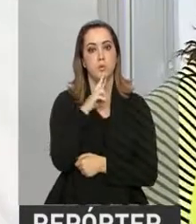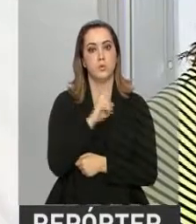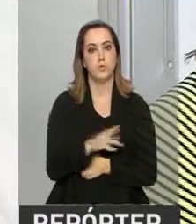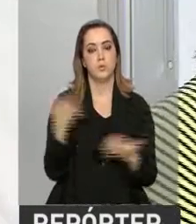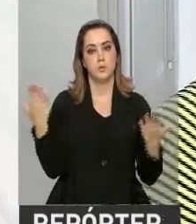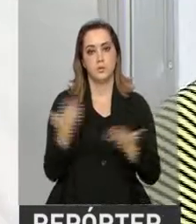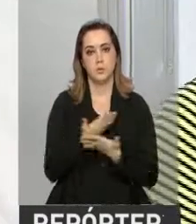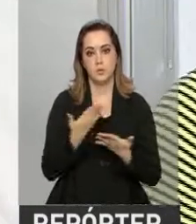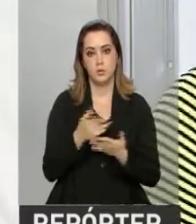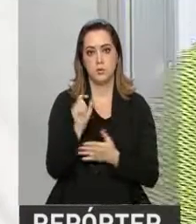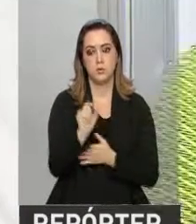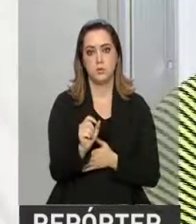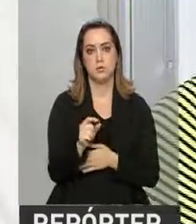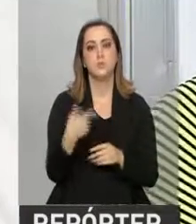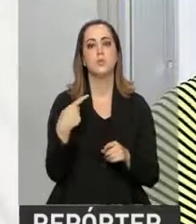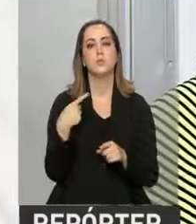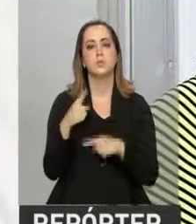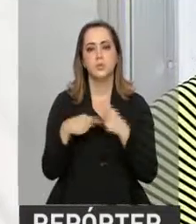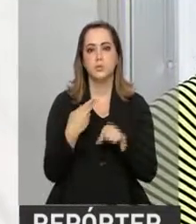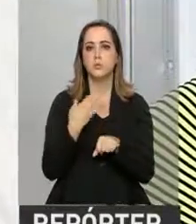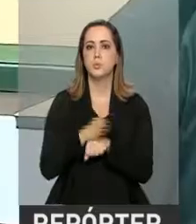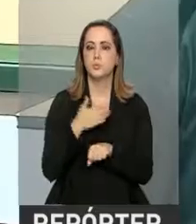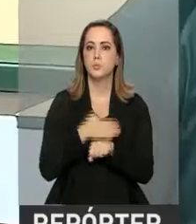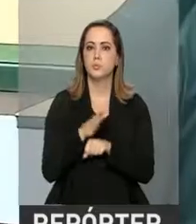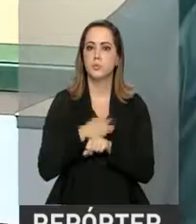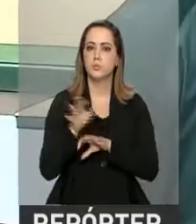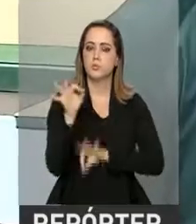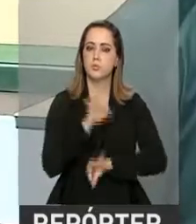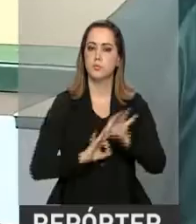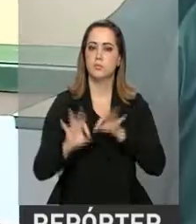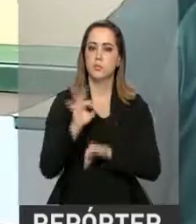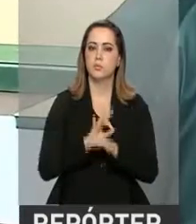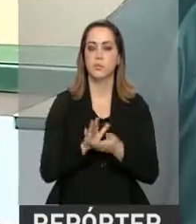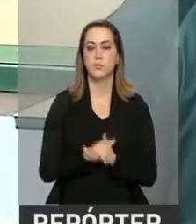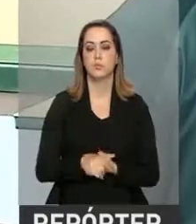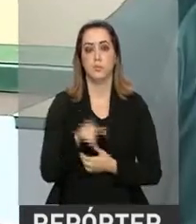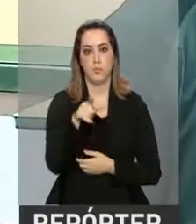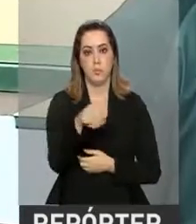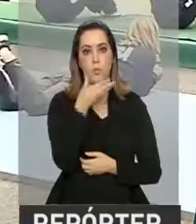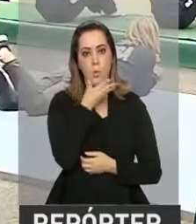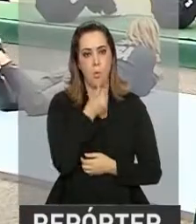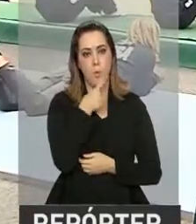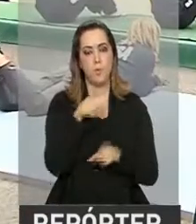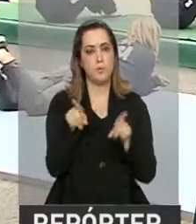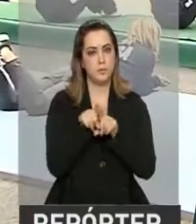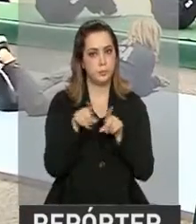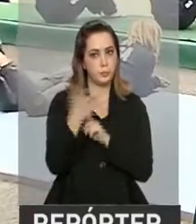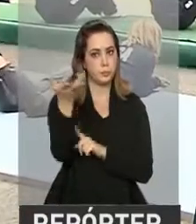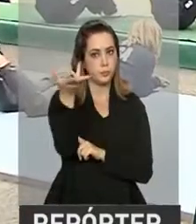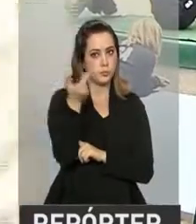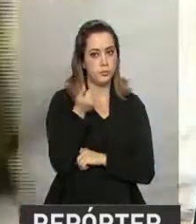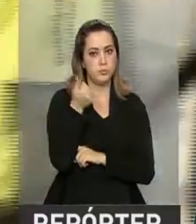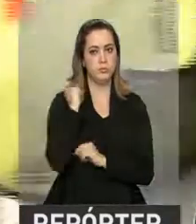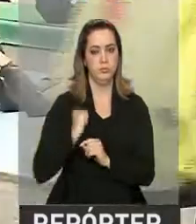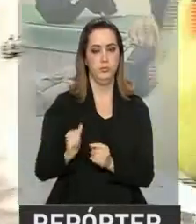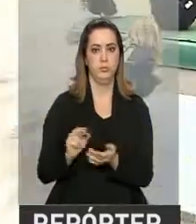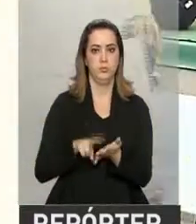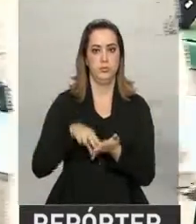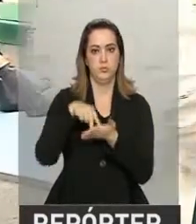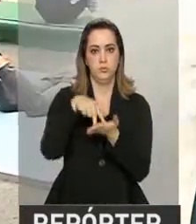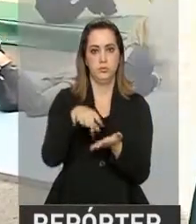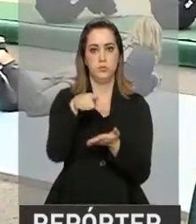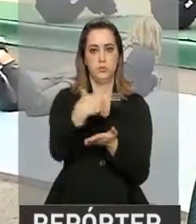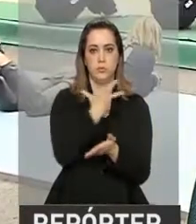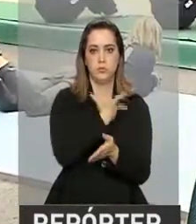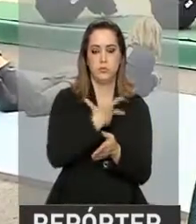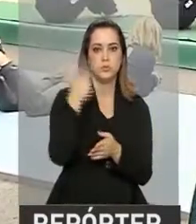que eu estou fazendo, e treinar até lá, me preparar. Também beneficiário do Bolsa Atleta, o ginasta Sérgio Sasaki conquistou